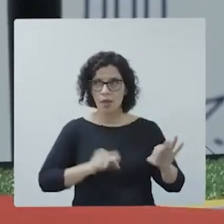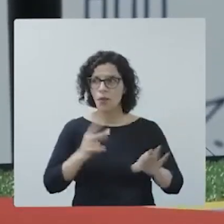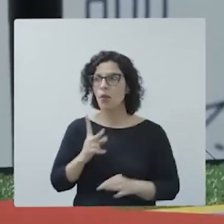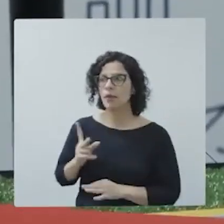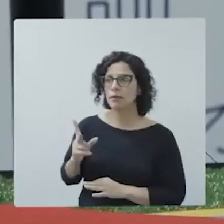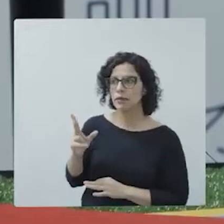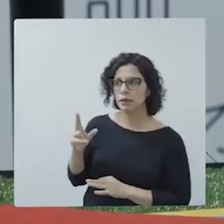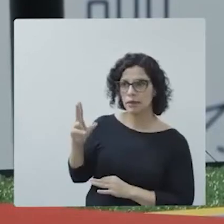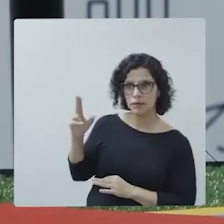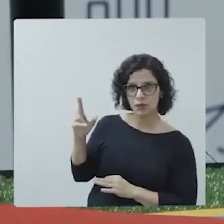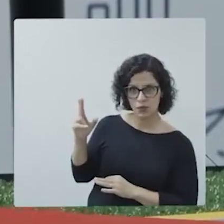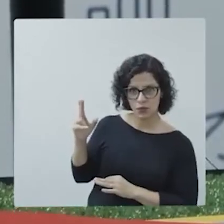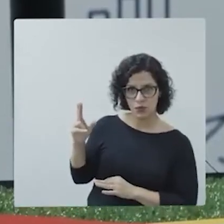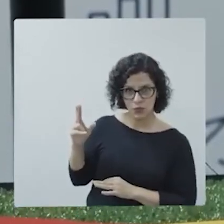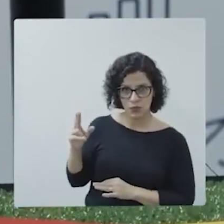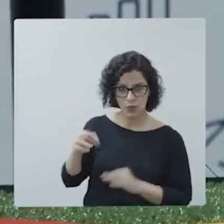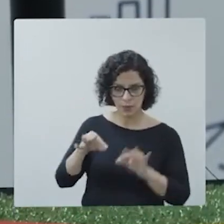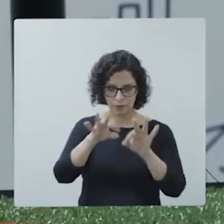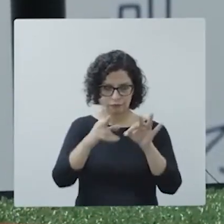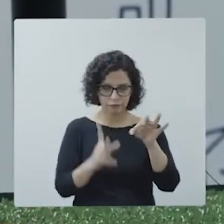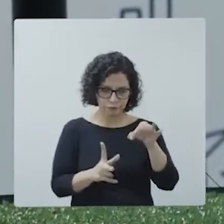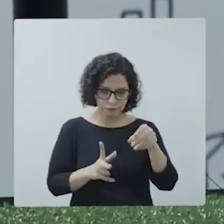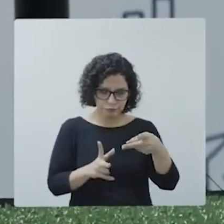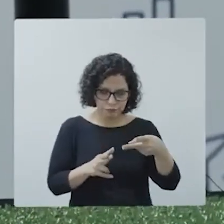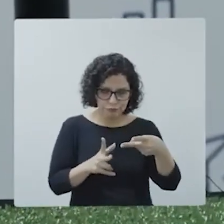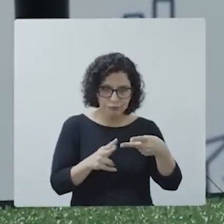a tesoura.